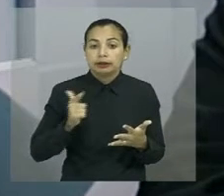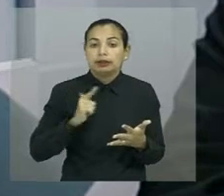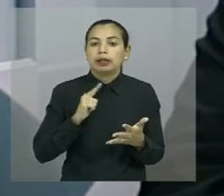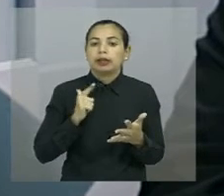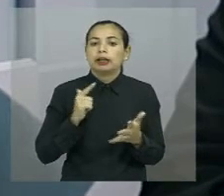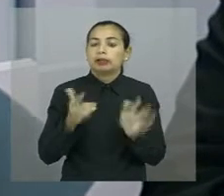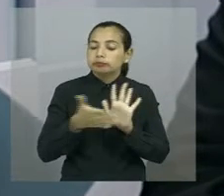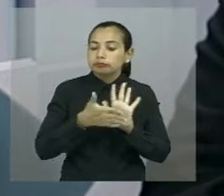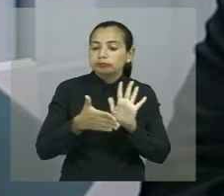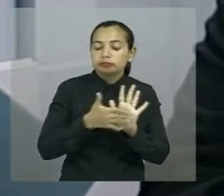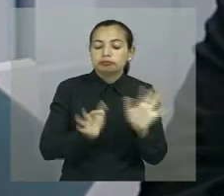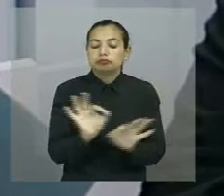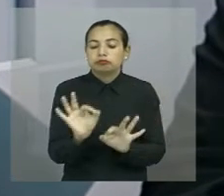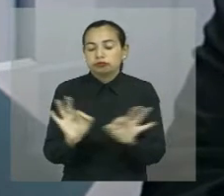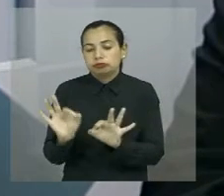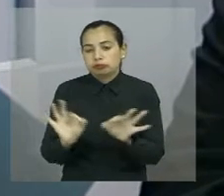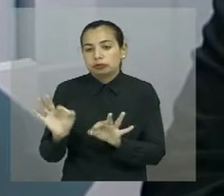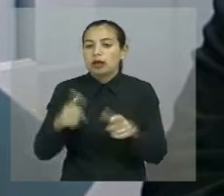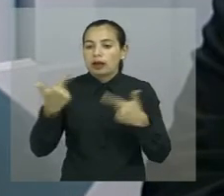trabalho interno